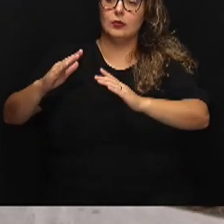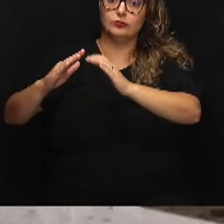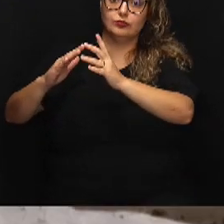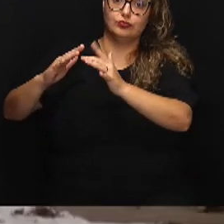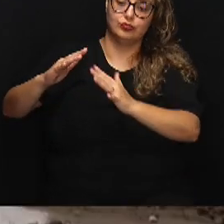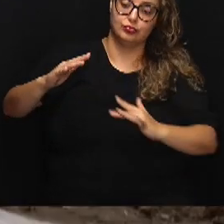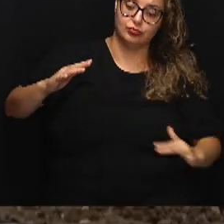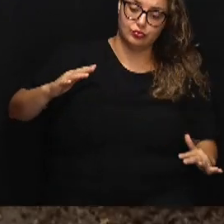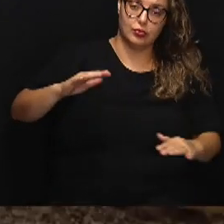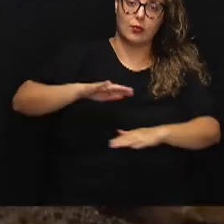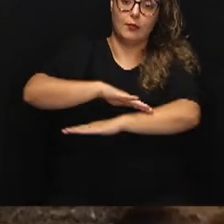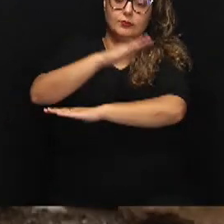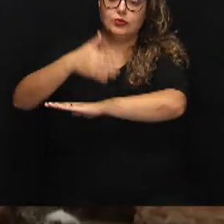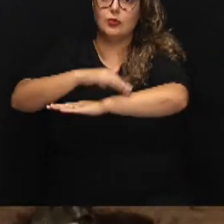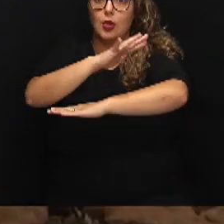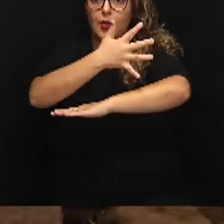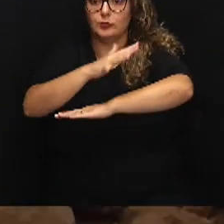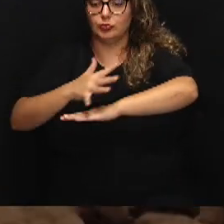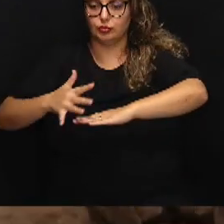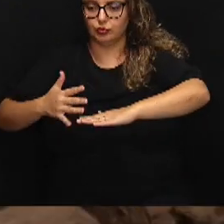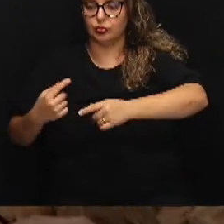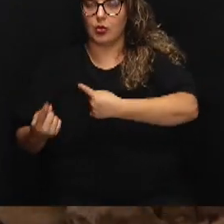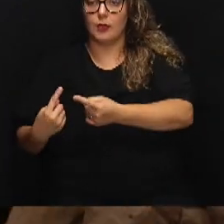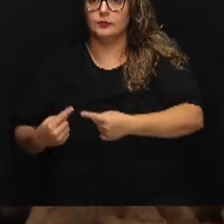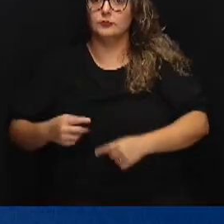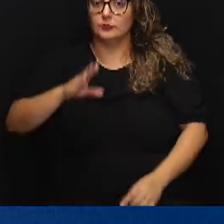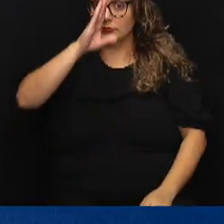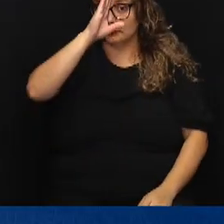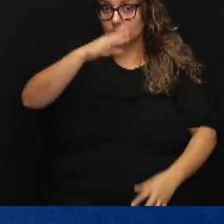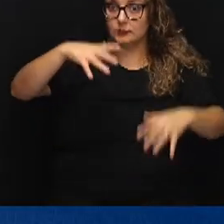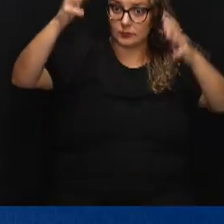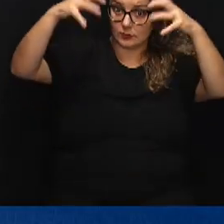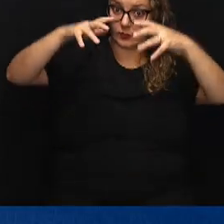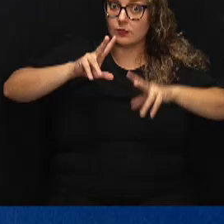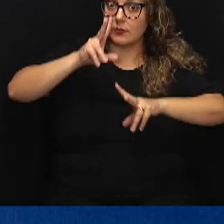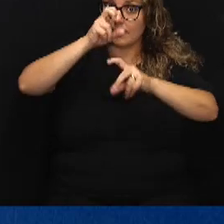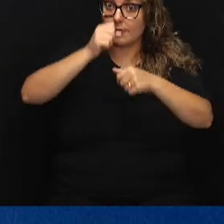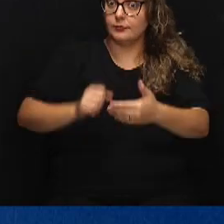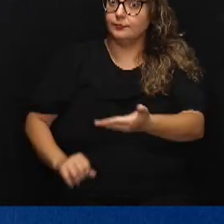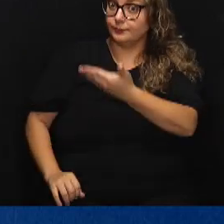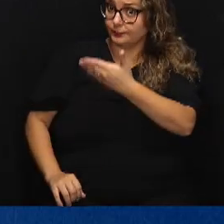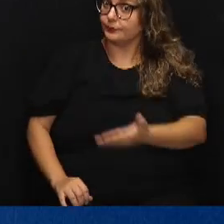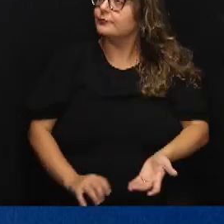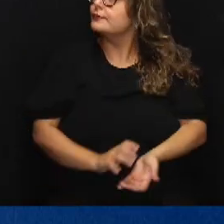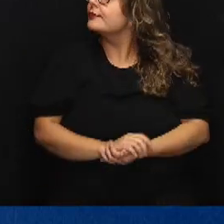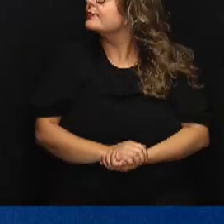por conta principalmente das fortes chuvas.